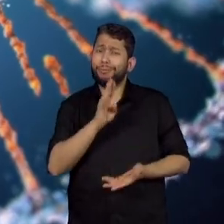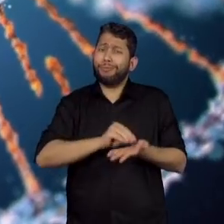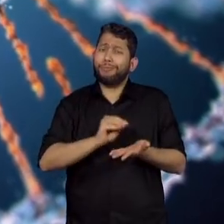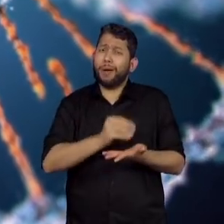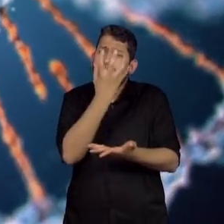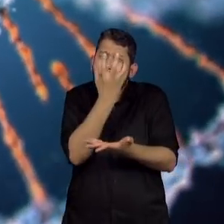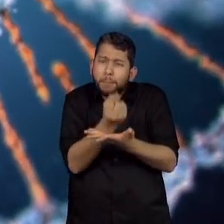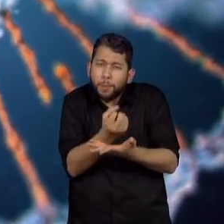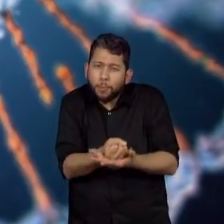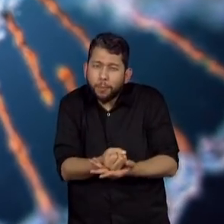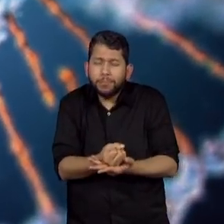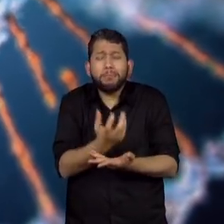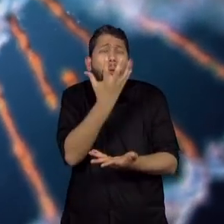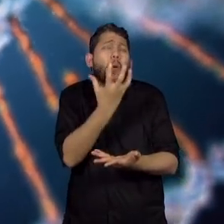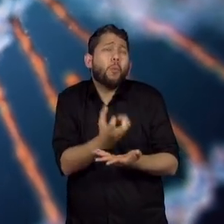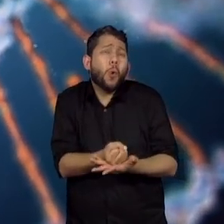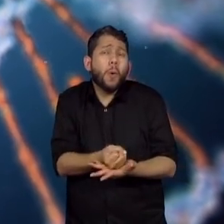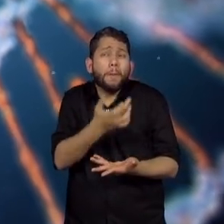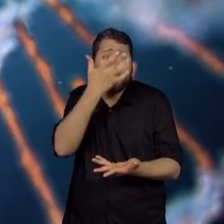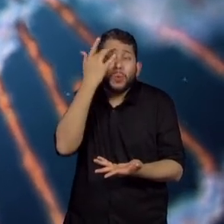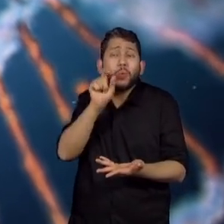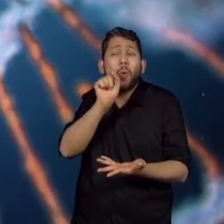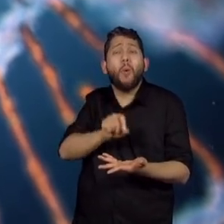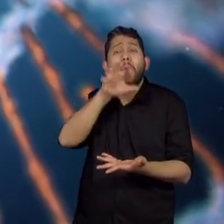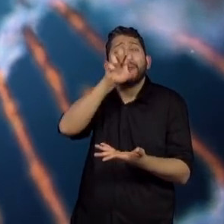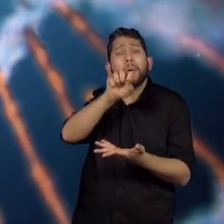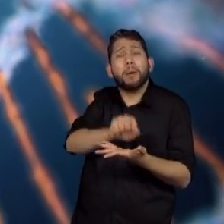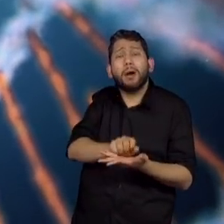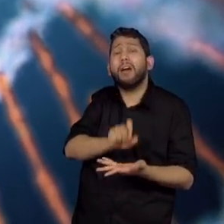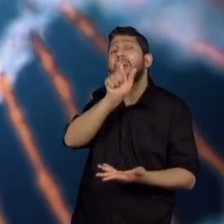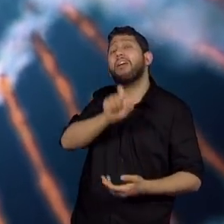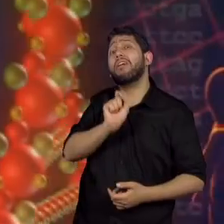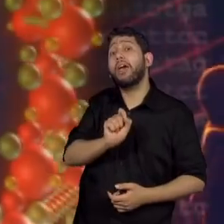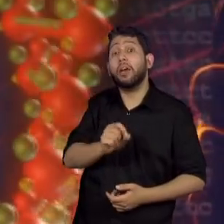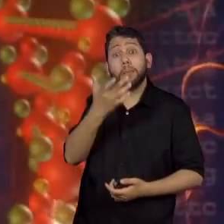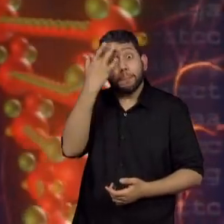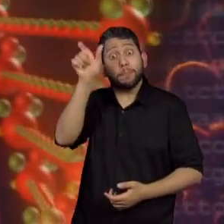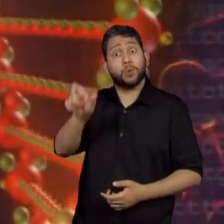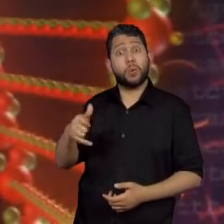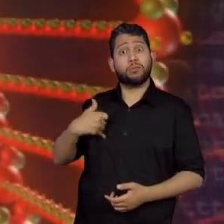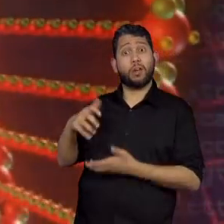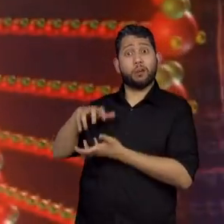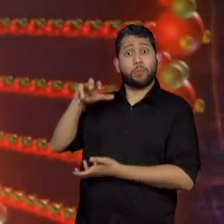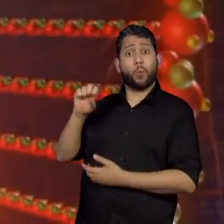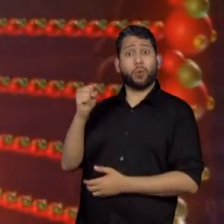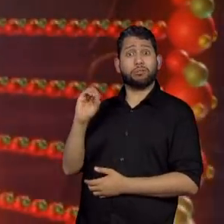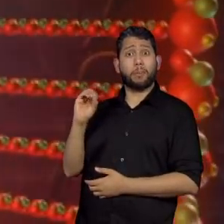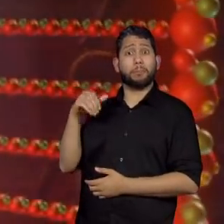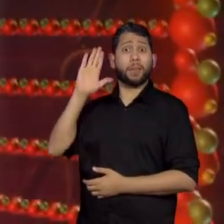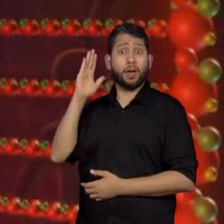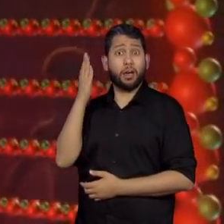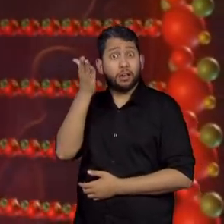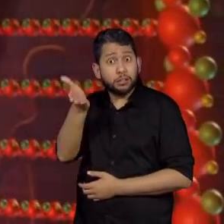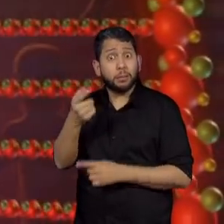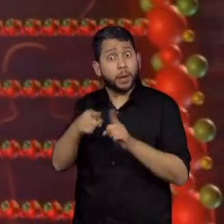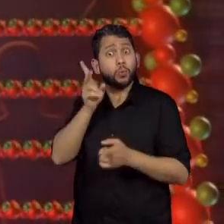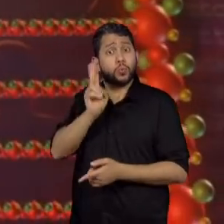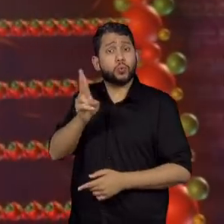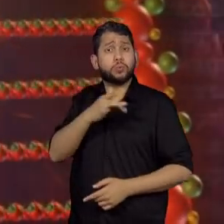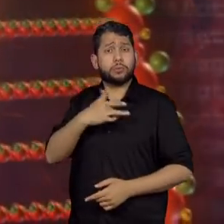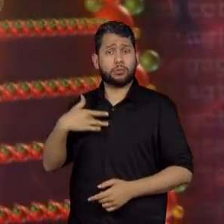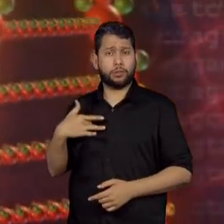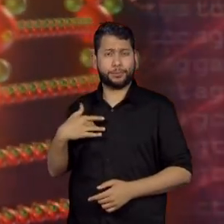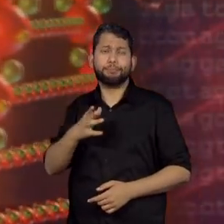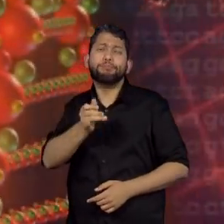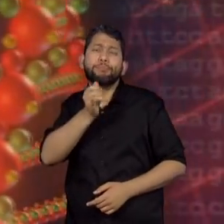de pessoas que têm mais de 80 anos e são saudáveis. Por que isso? Porque uma pessoa jovem, ela